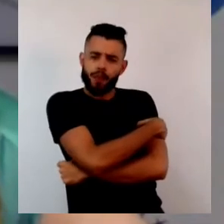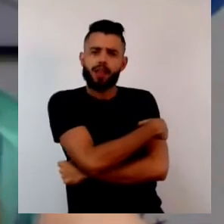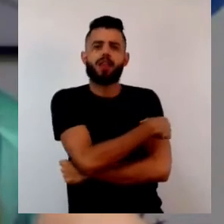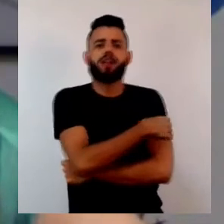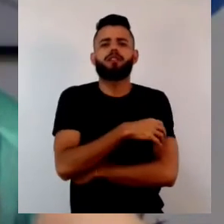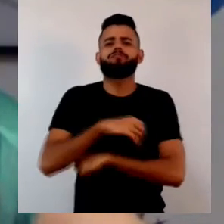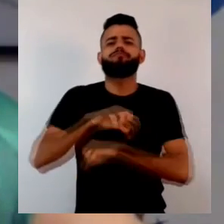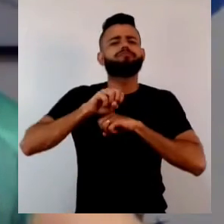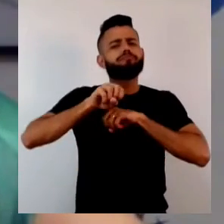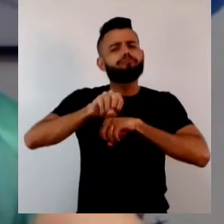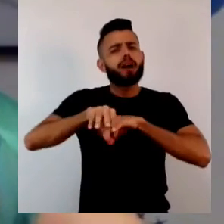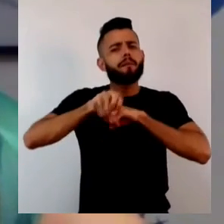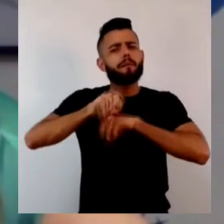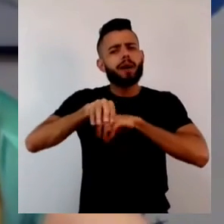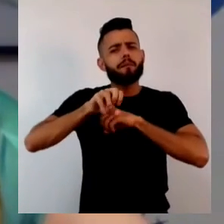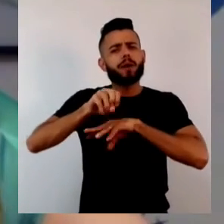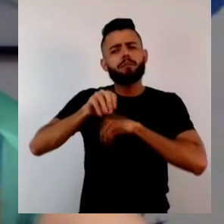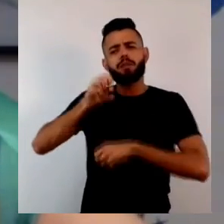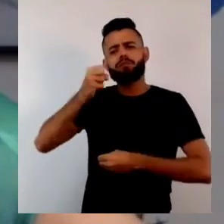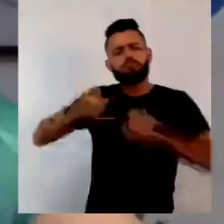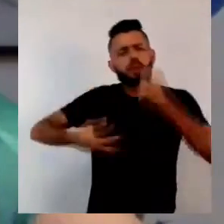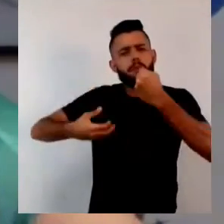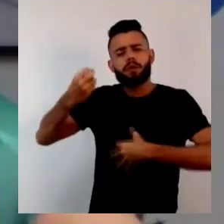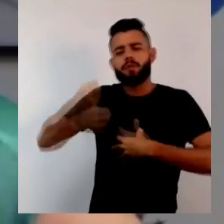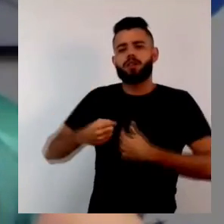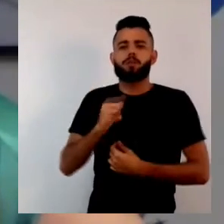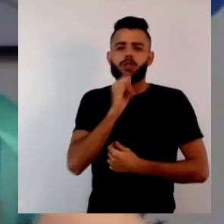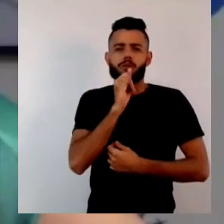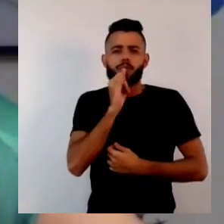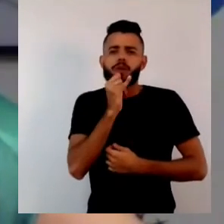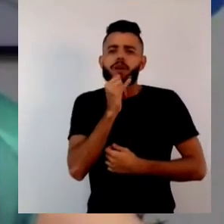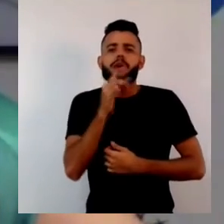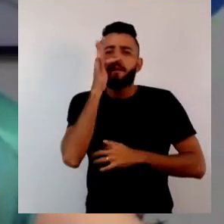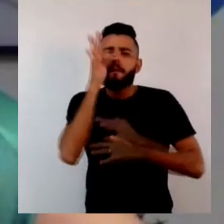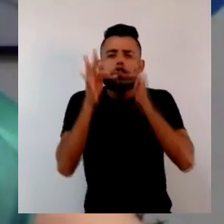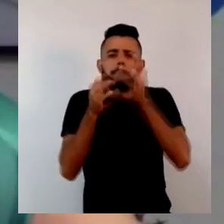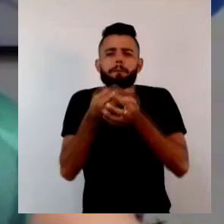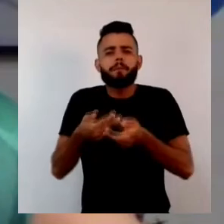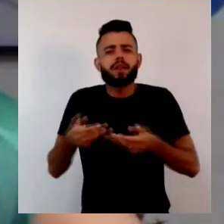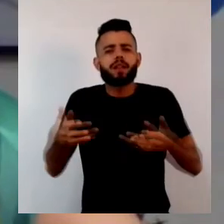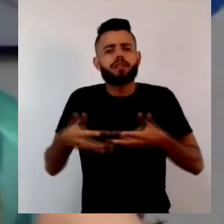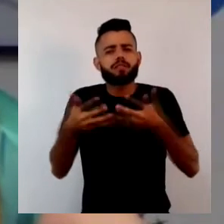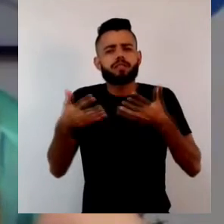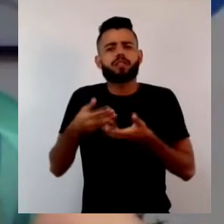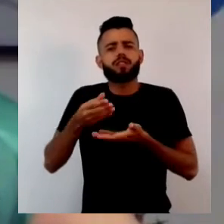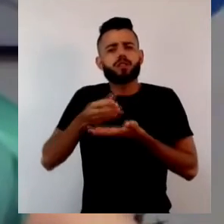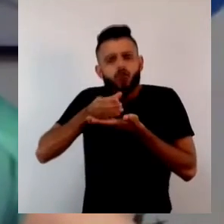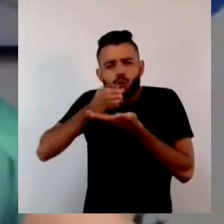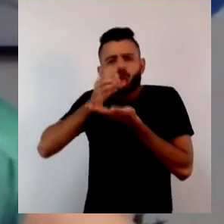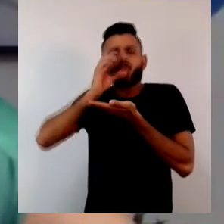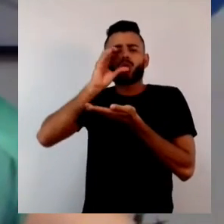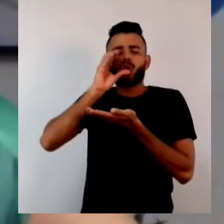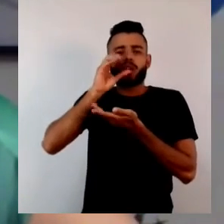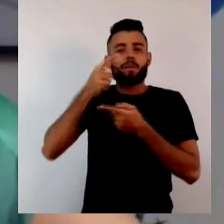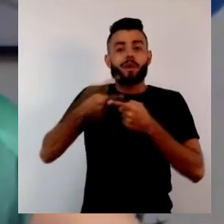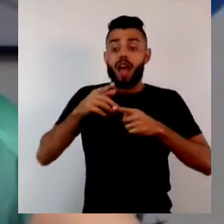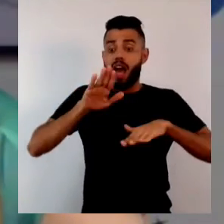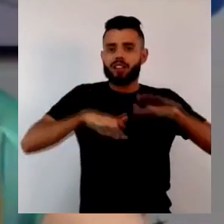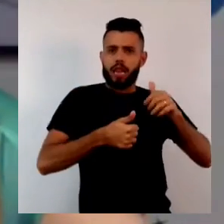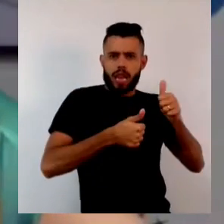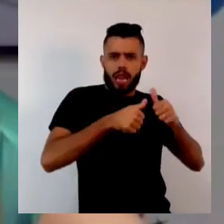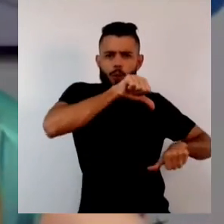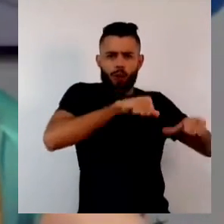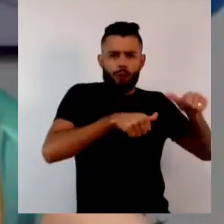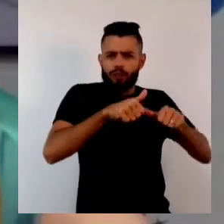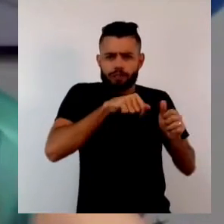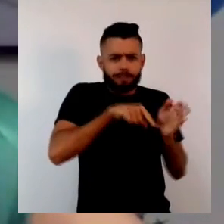do uso das ervas medicinais, que às vezes a ciência dos laboratórios nem começou ainda a acessar, ou